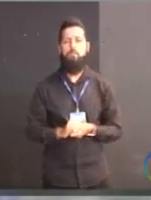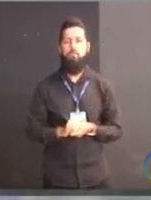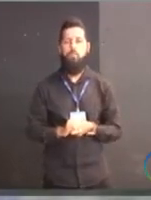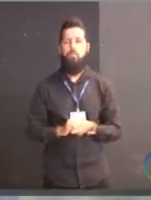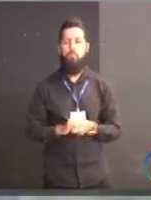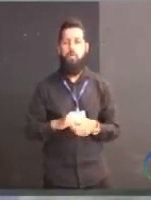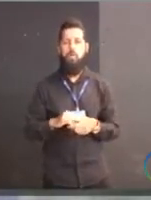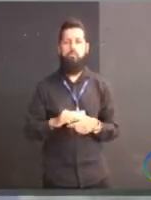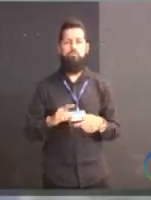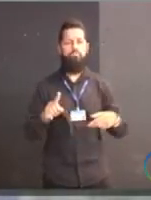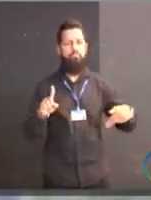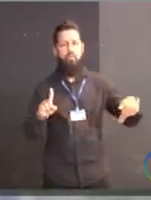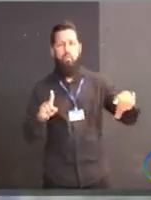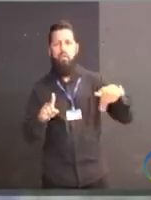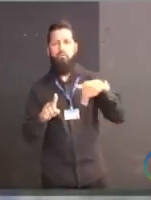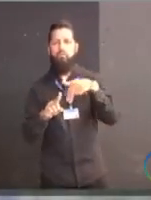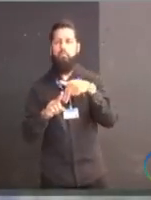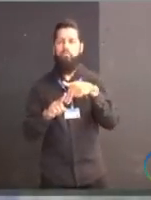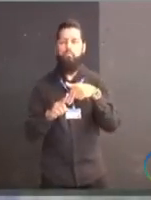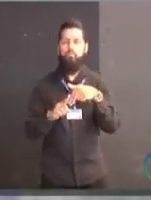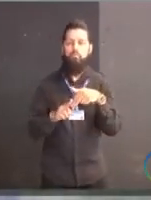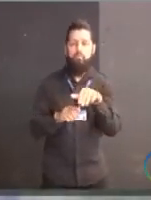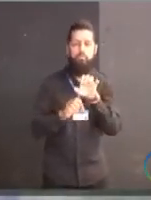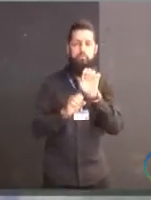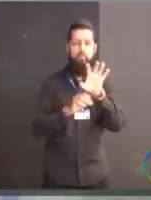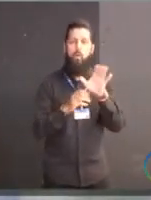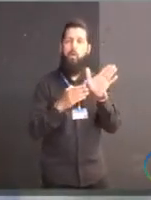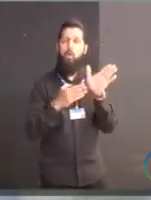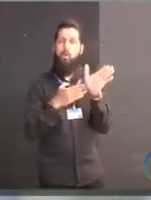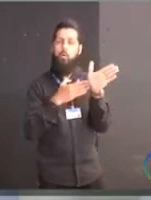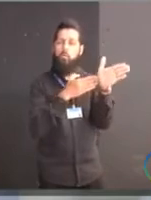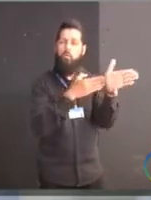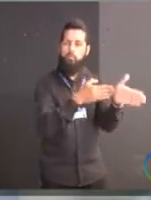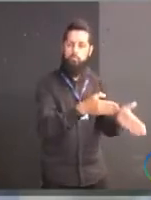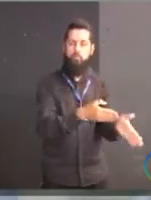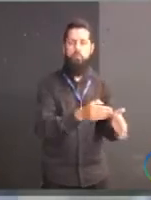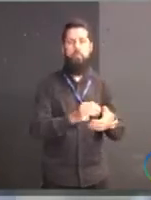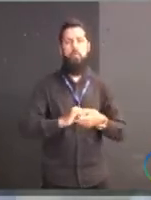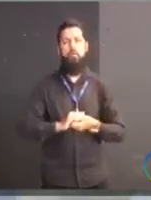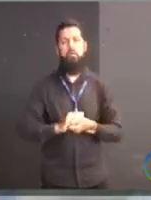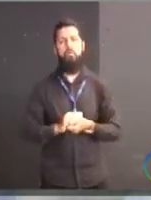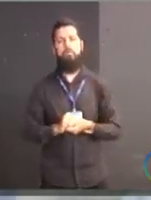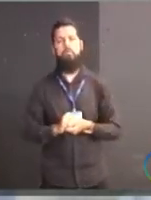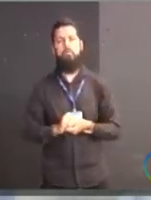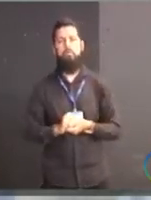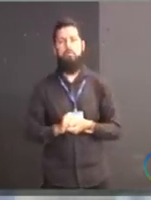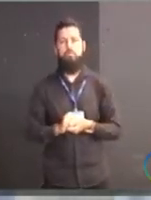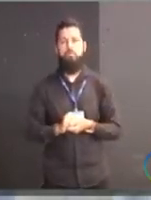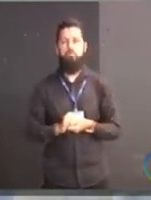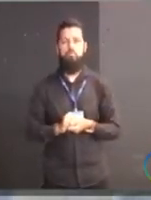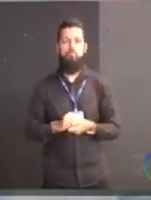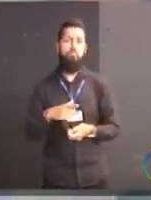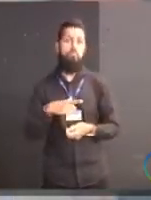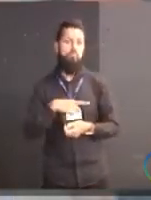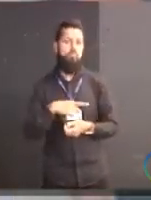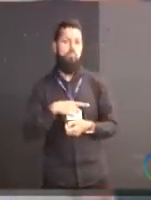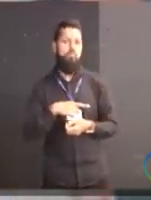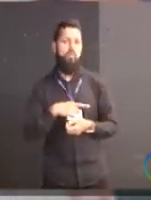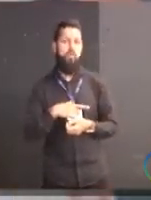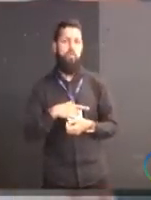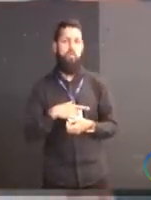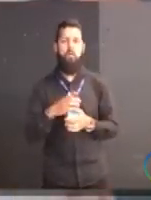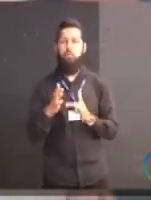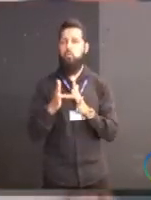orientadores ou chefes de grandes movimentos mitológicos, serão ministros do